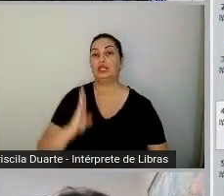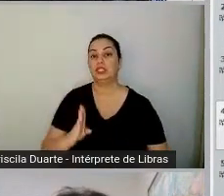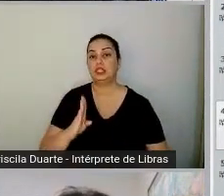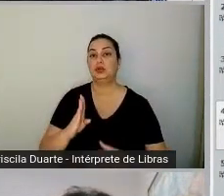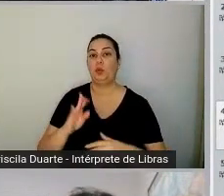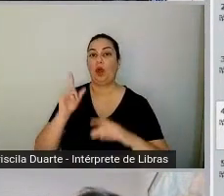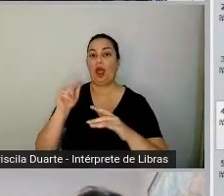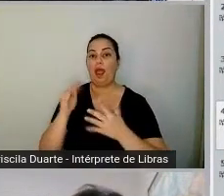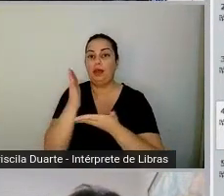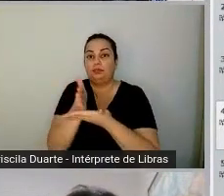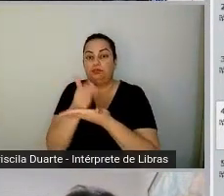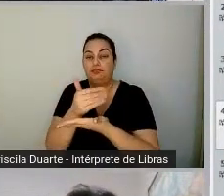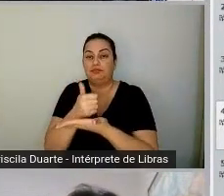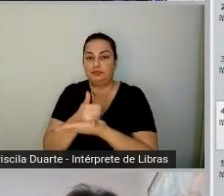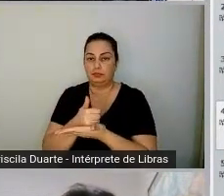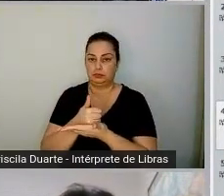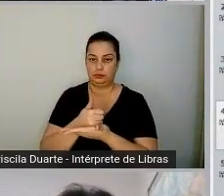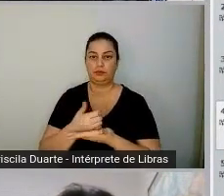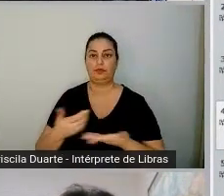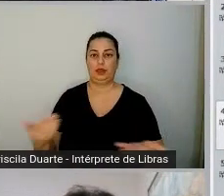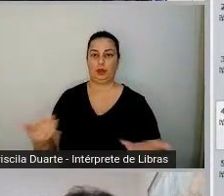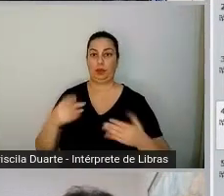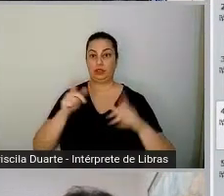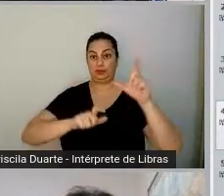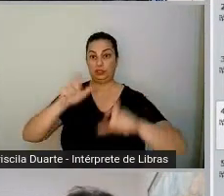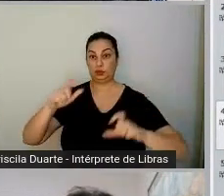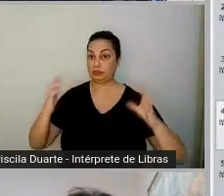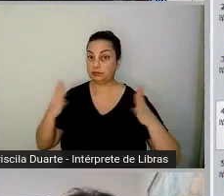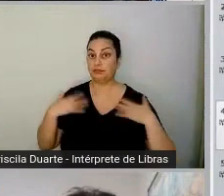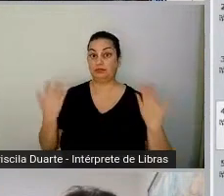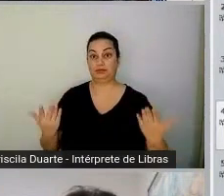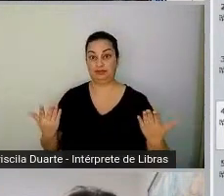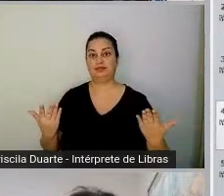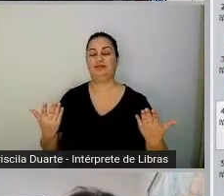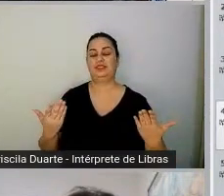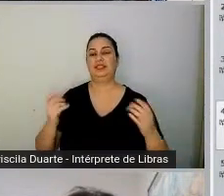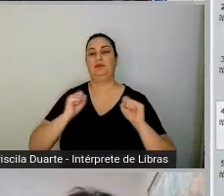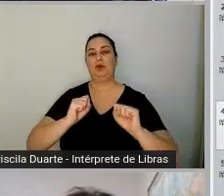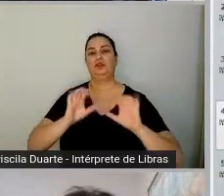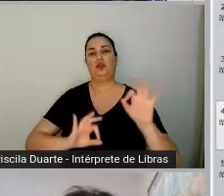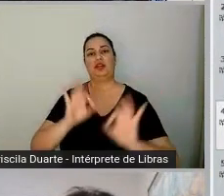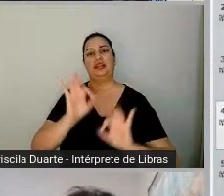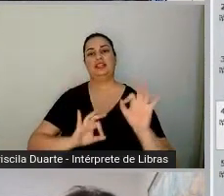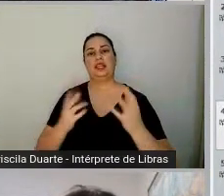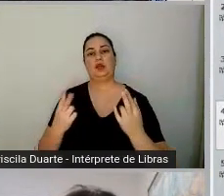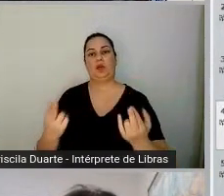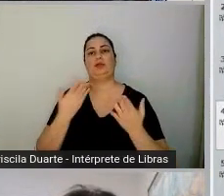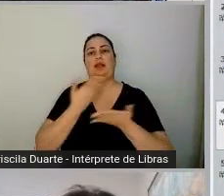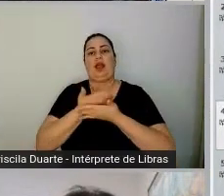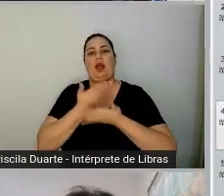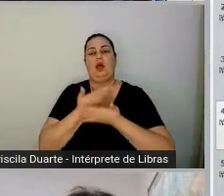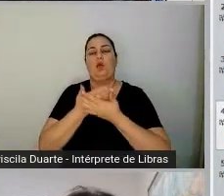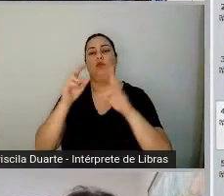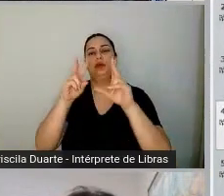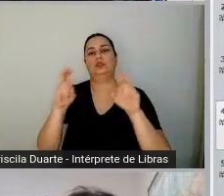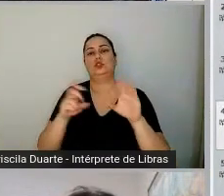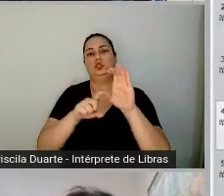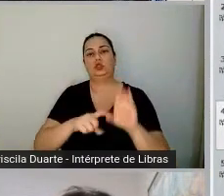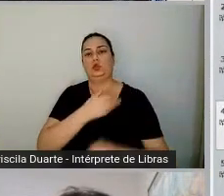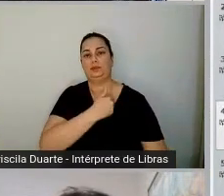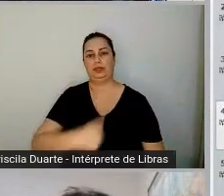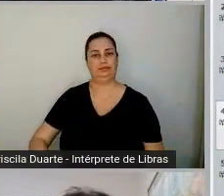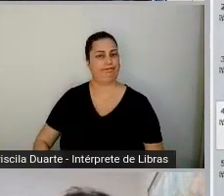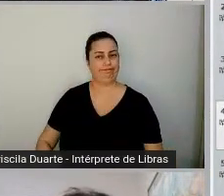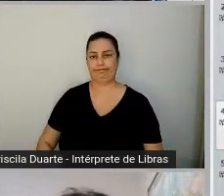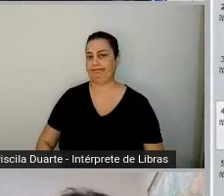né, inclusive aulas públicas, né, ele tem um poder muito didático, né, popular, né, ele ajuda muito